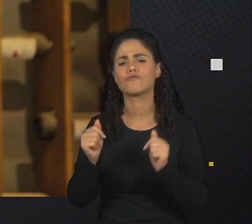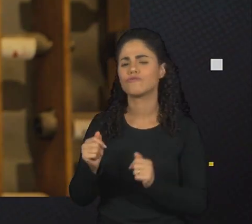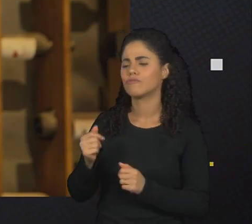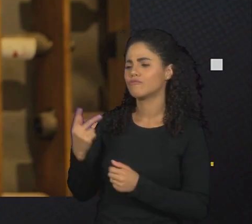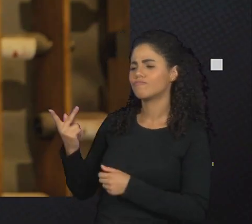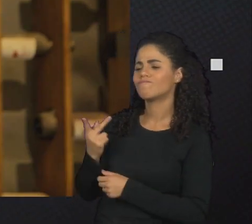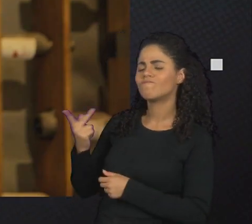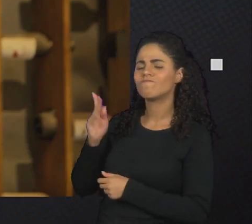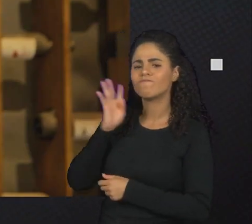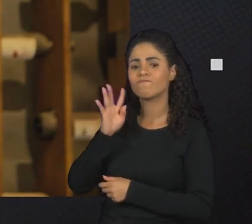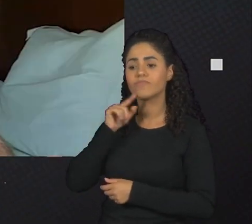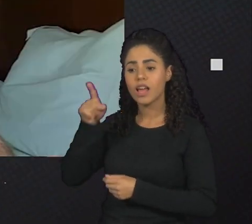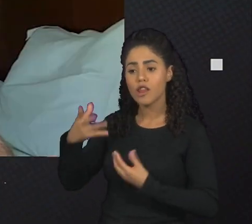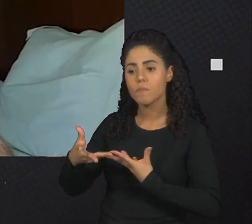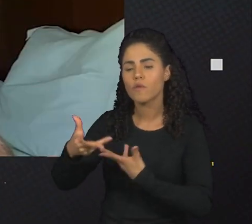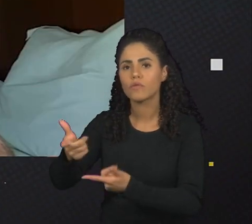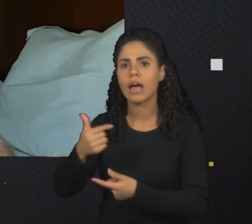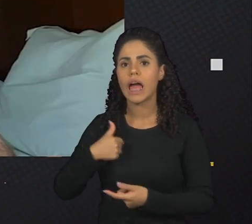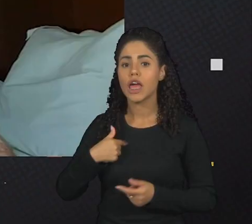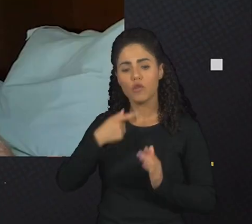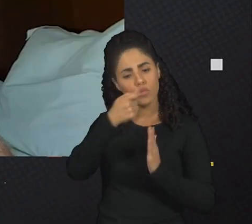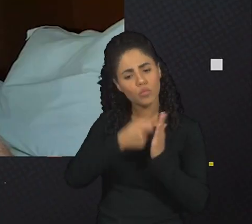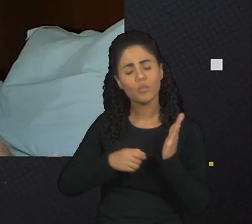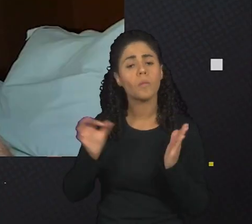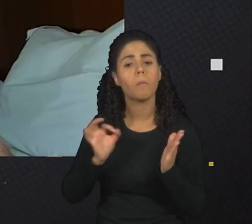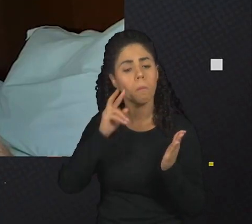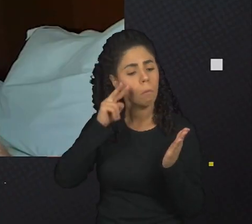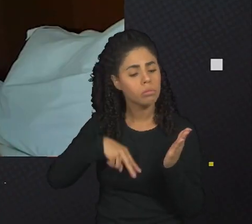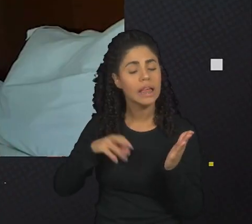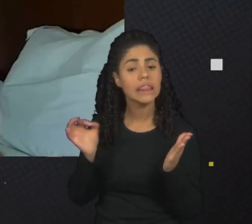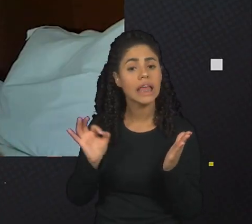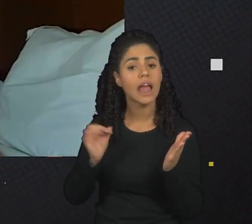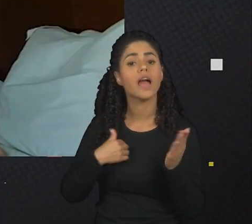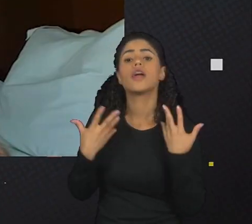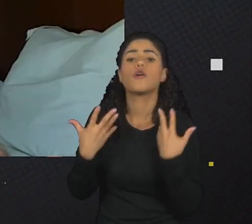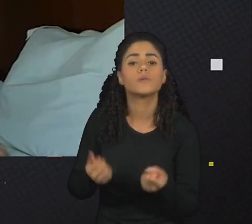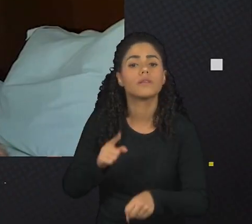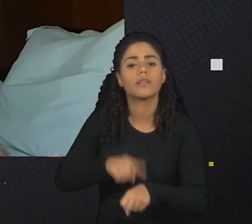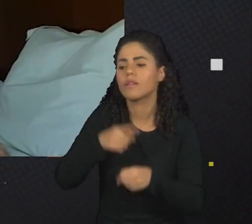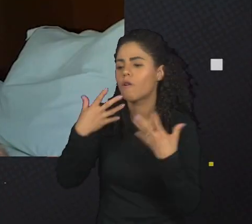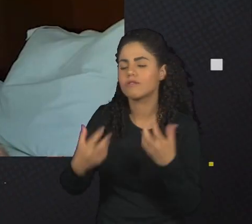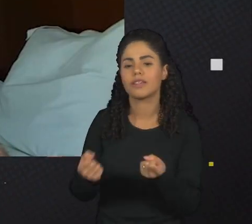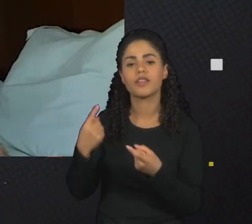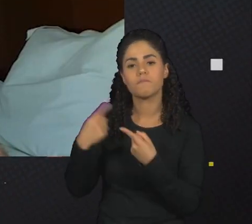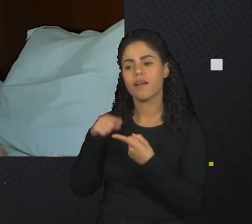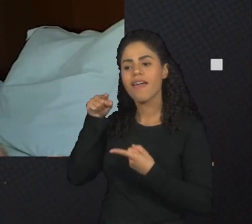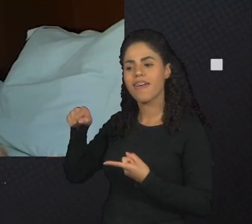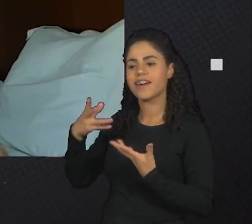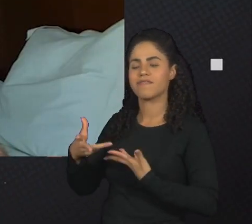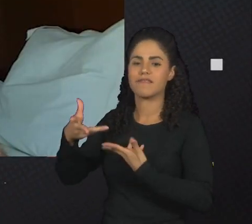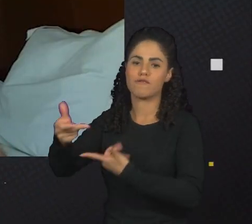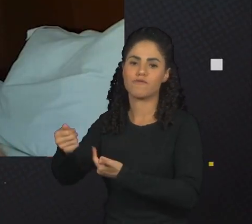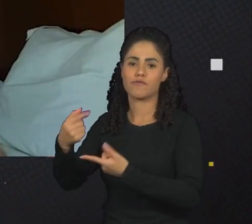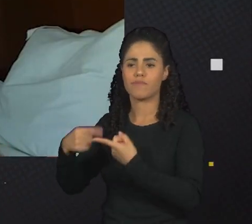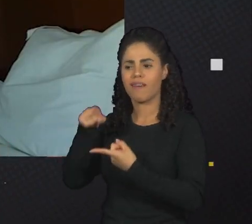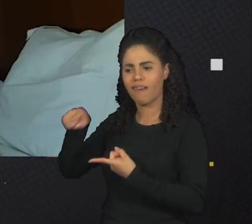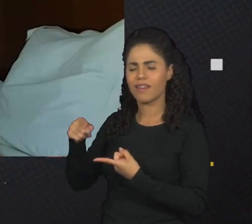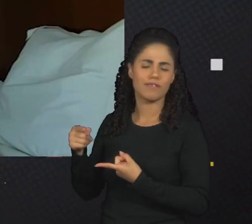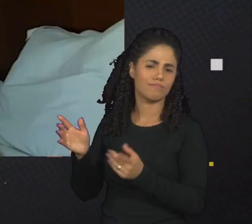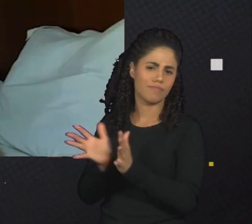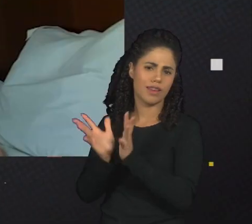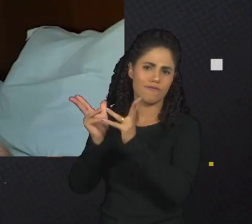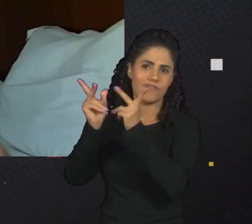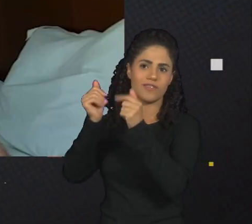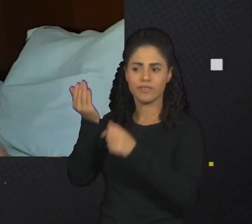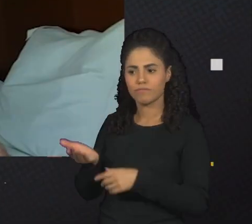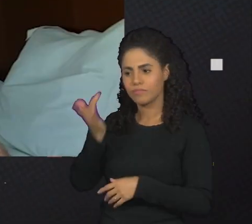Caio, quando me chamou, eu nem quis ler o texto. Eu aceitei fazer por ser ele. por ser o ator que ele é e a pessoa, o